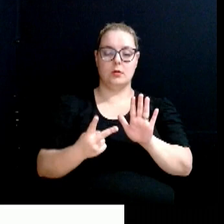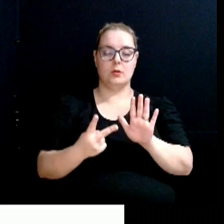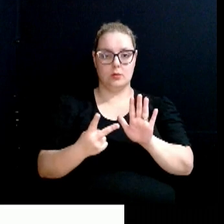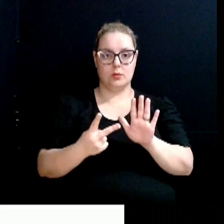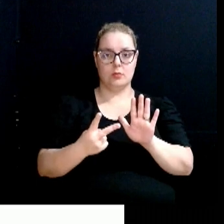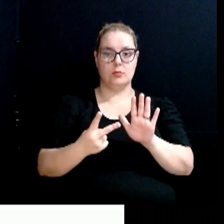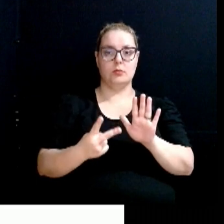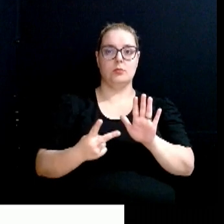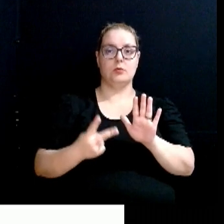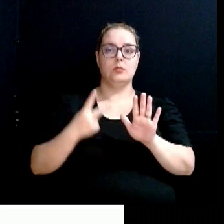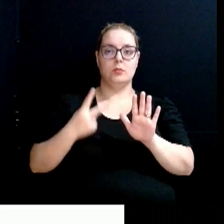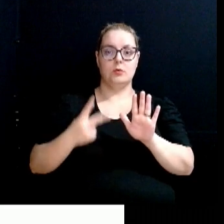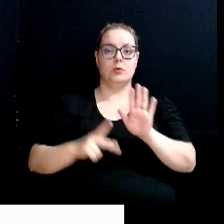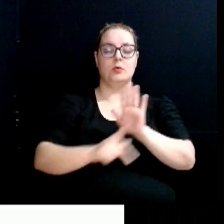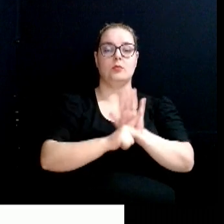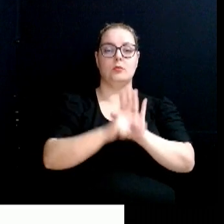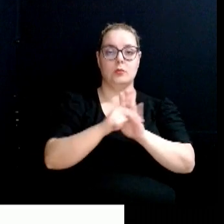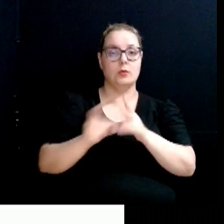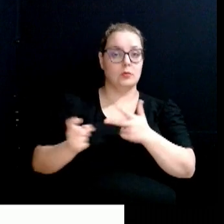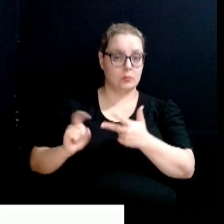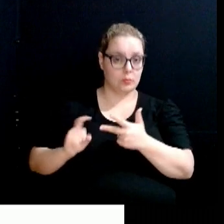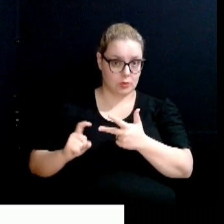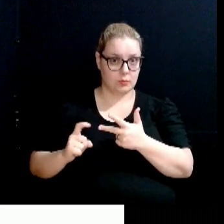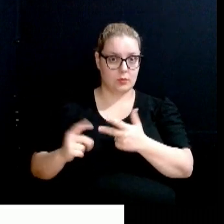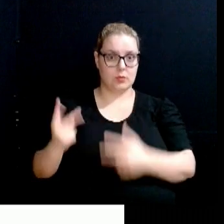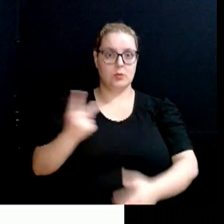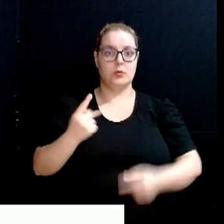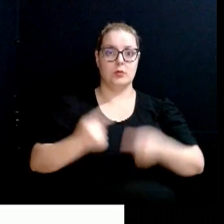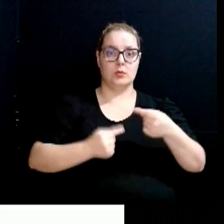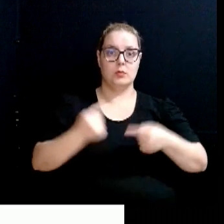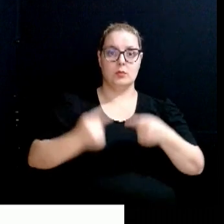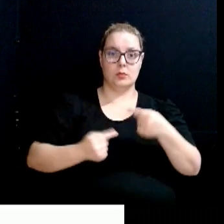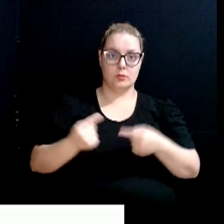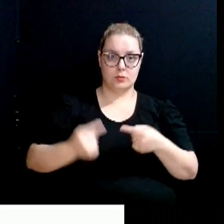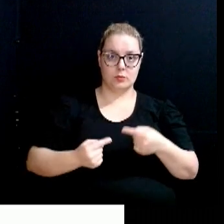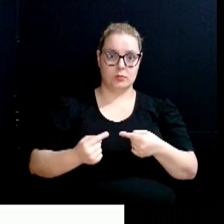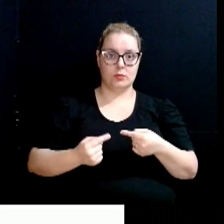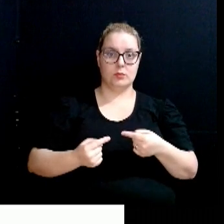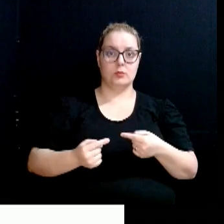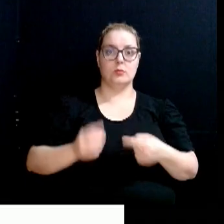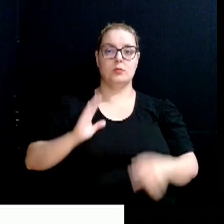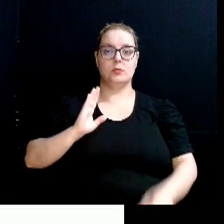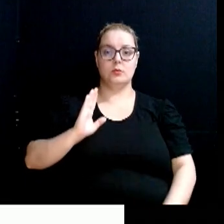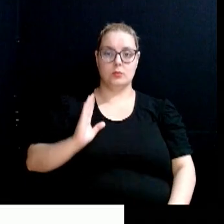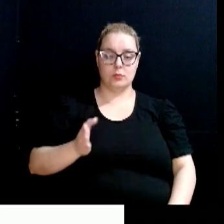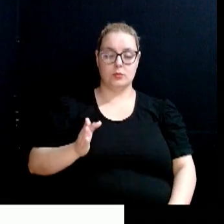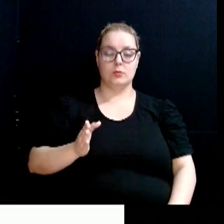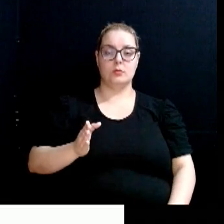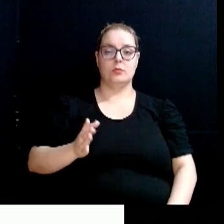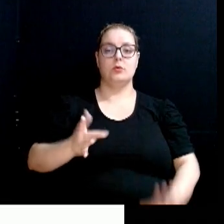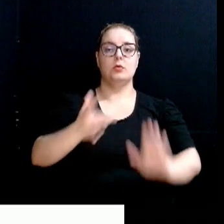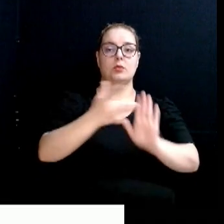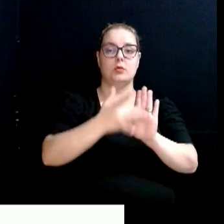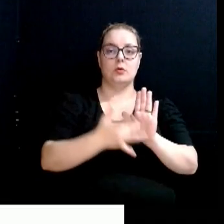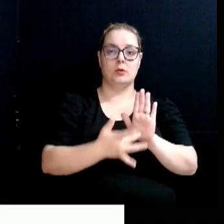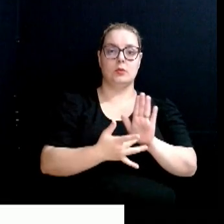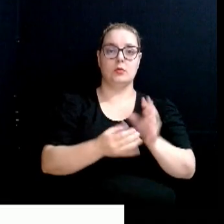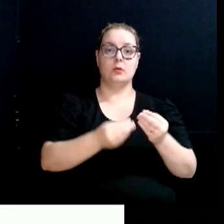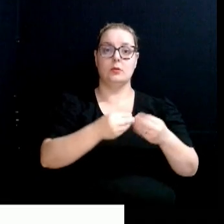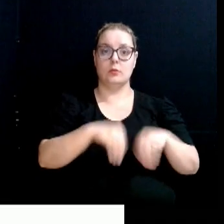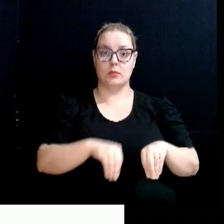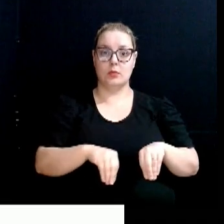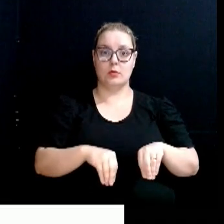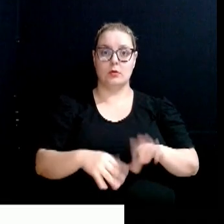de projeto do Executivo em segunda discussão, eles já entram na pauta prejudicados. A pauta ela já é